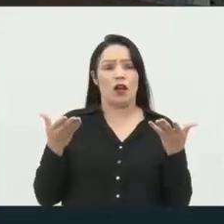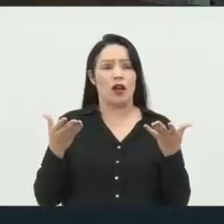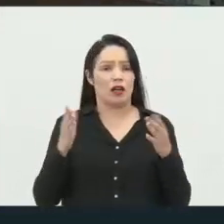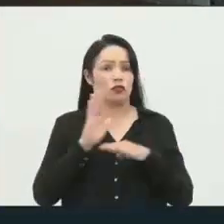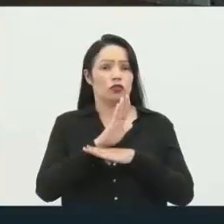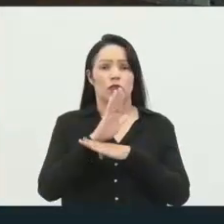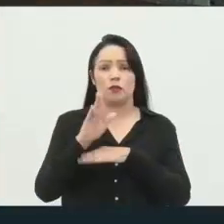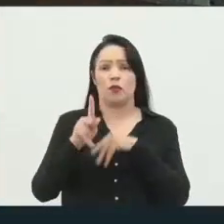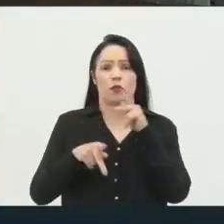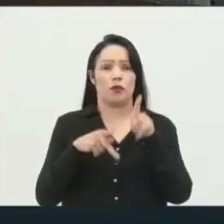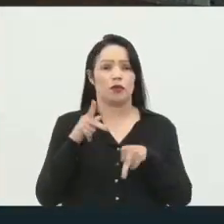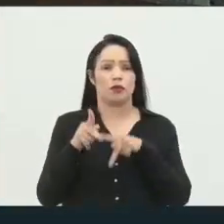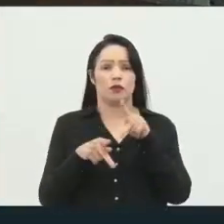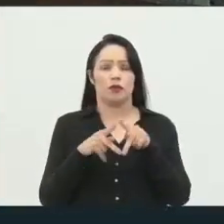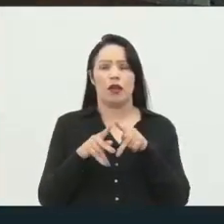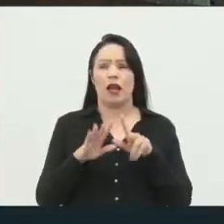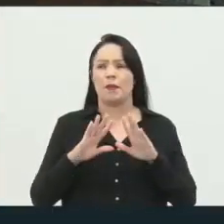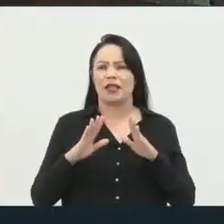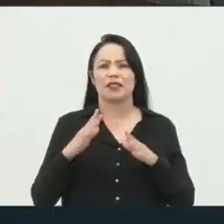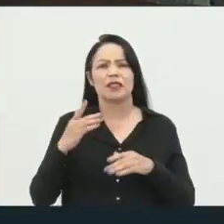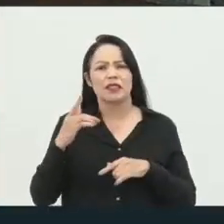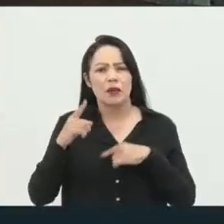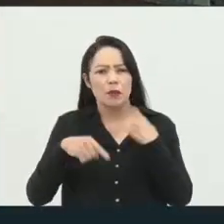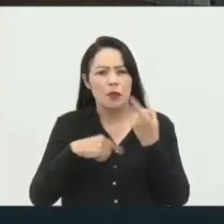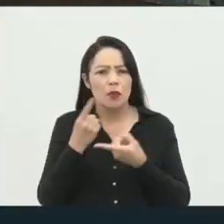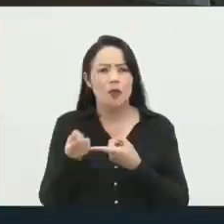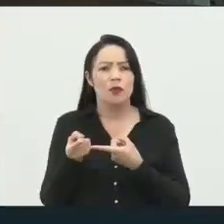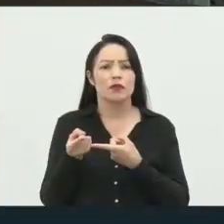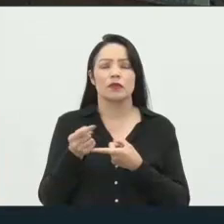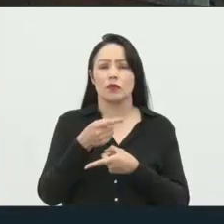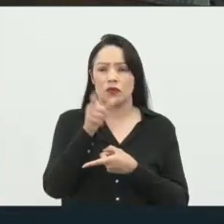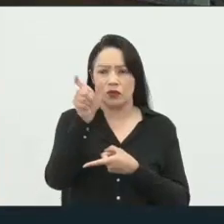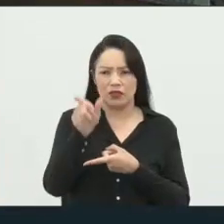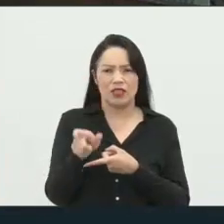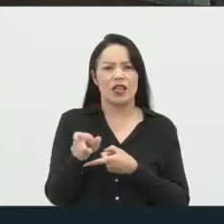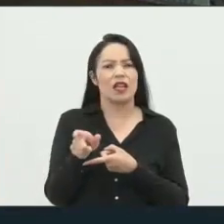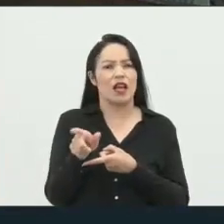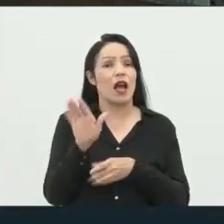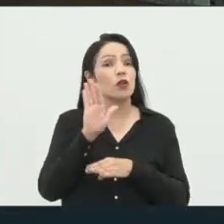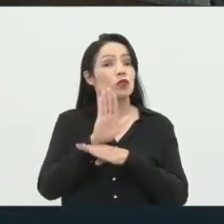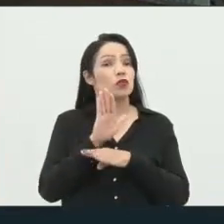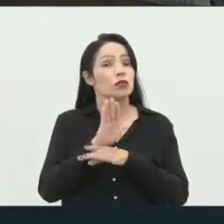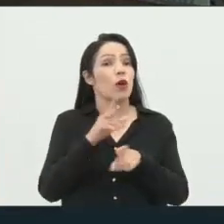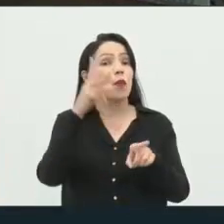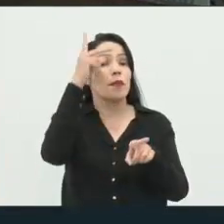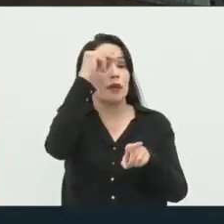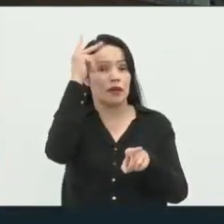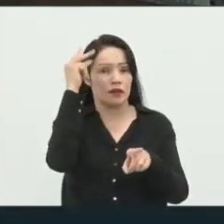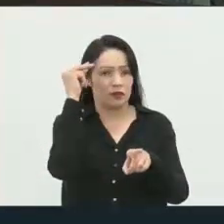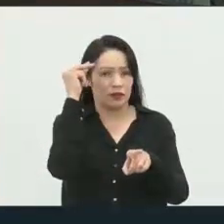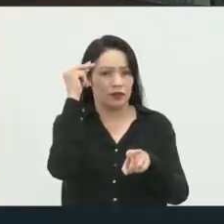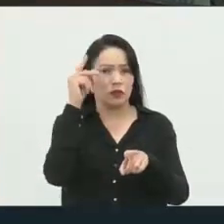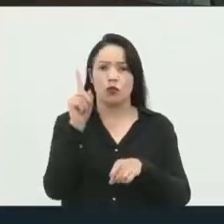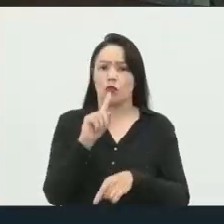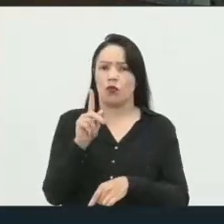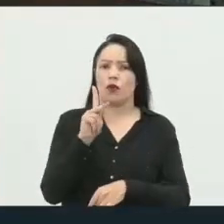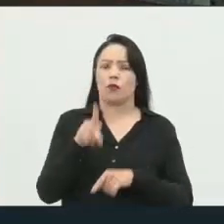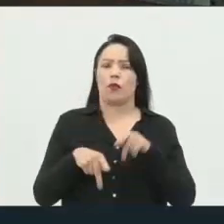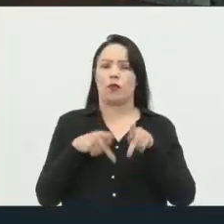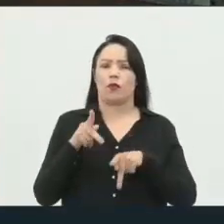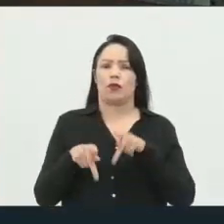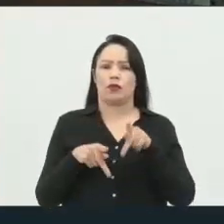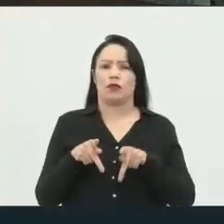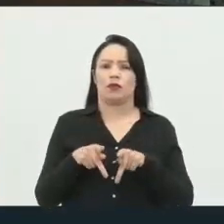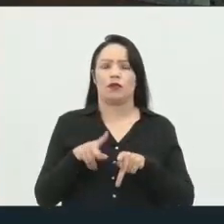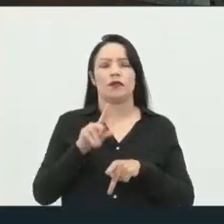população quando em todas as outras oportunidades vossa excelência defendeu o prefeito e não a população lá do Vila